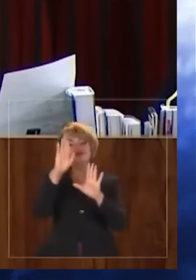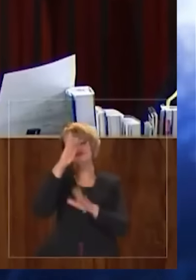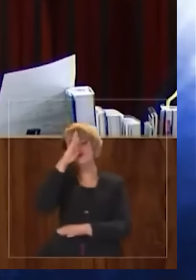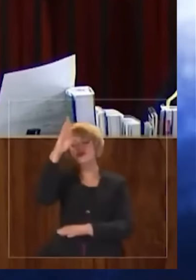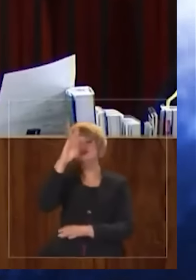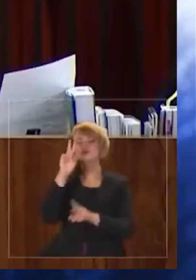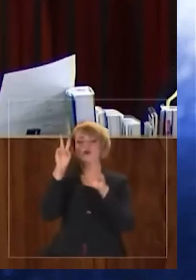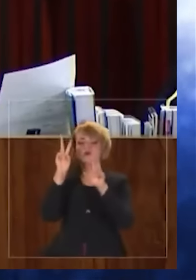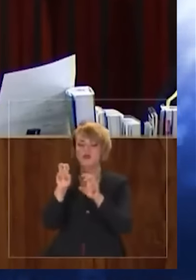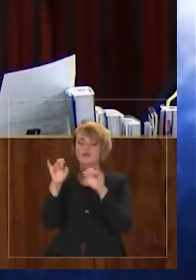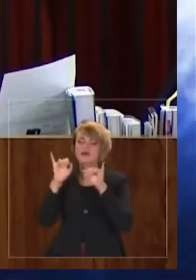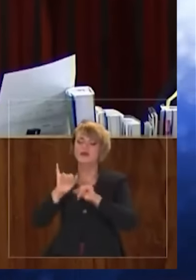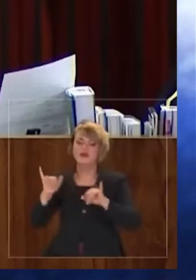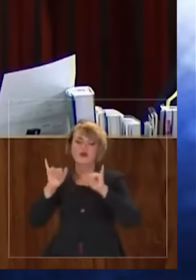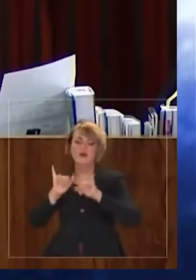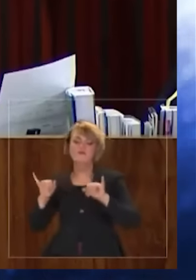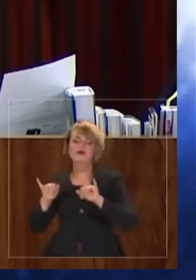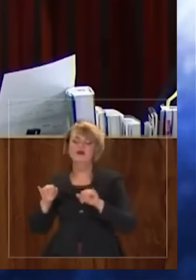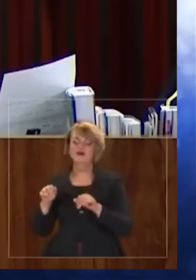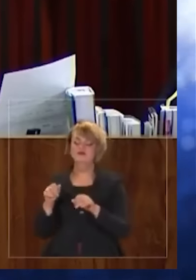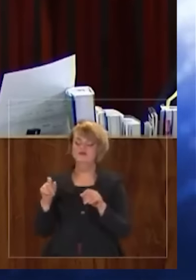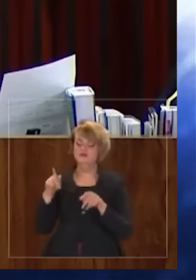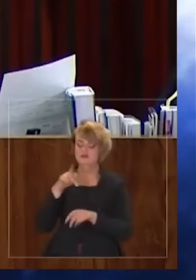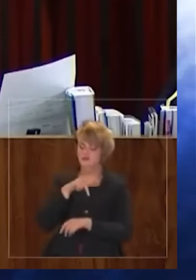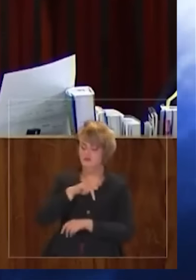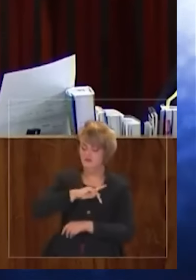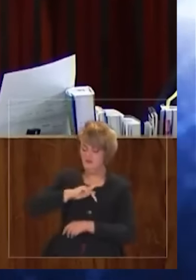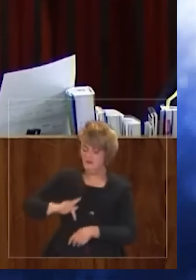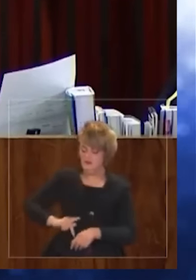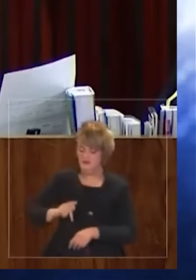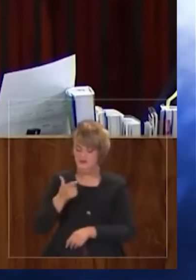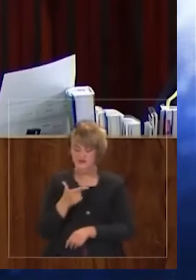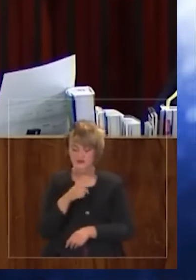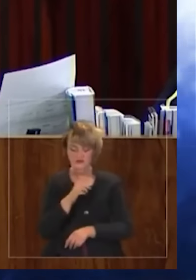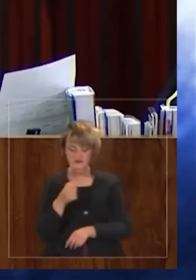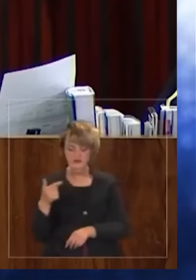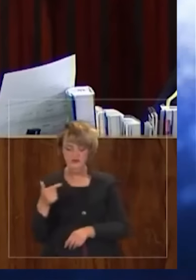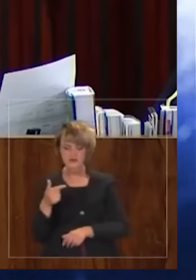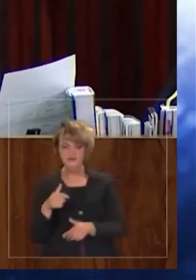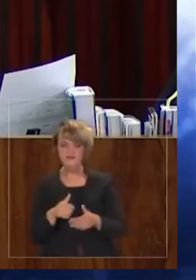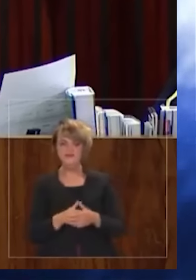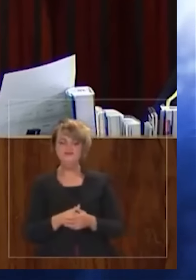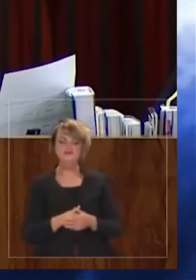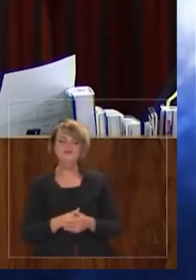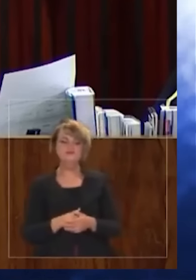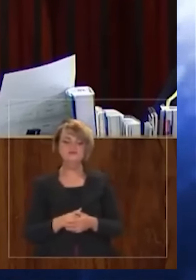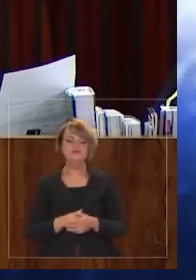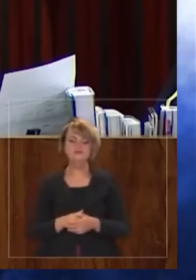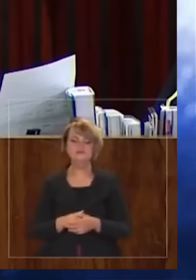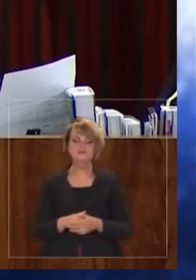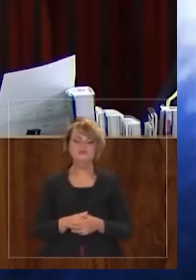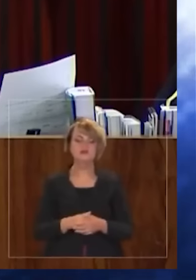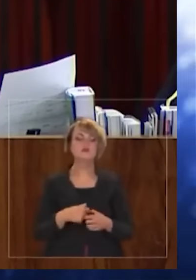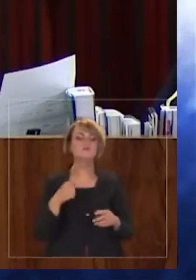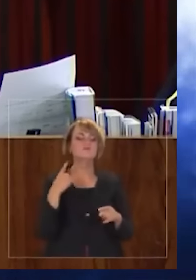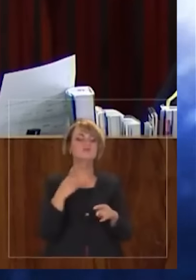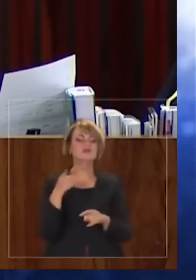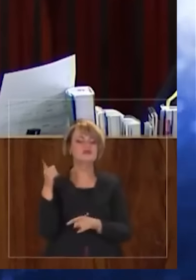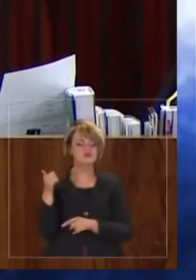temas da campanha presidencial de 2022 e e Vejam o porqu Exatamente esse